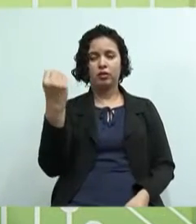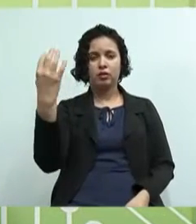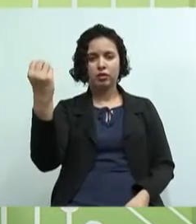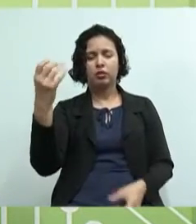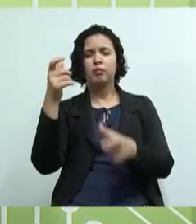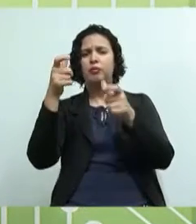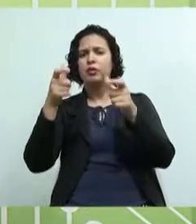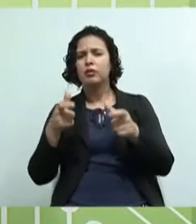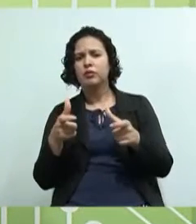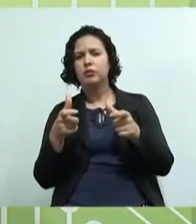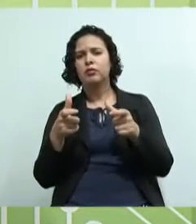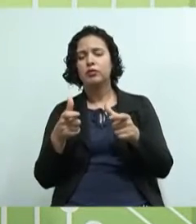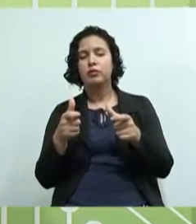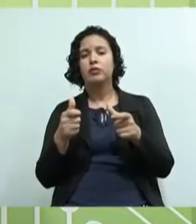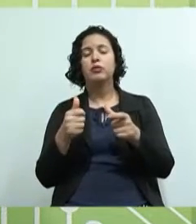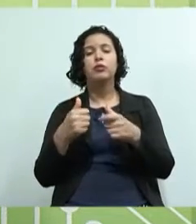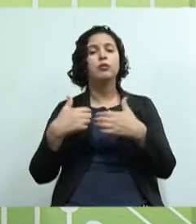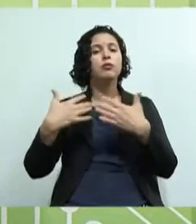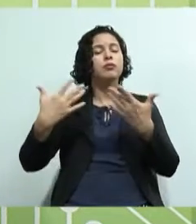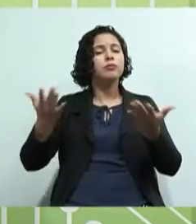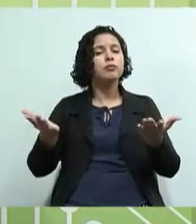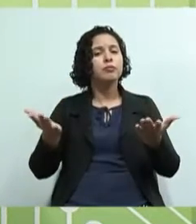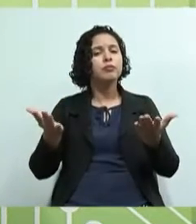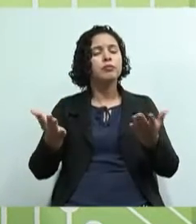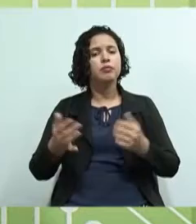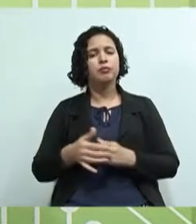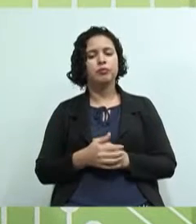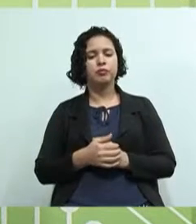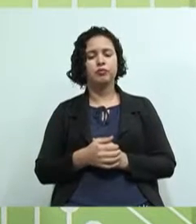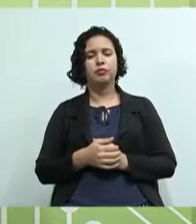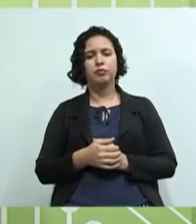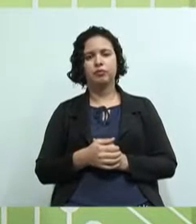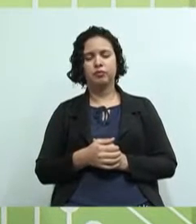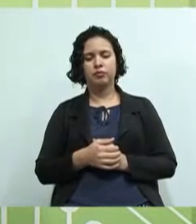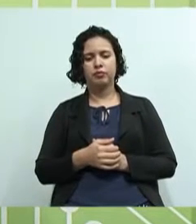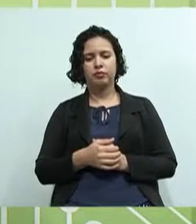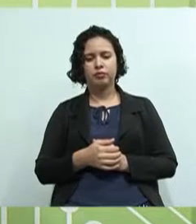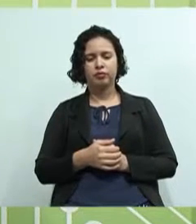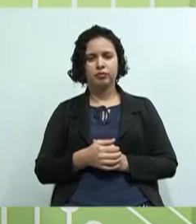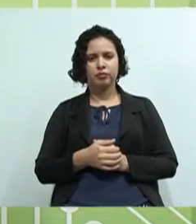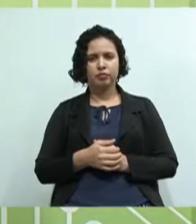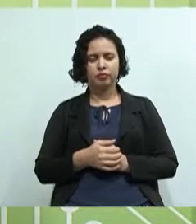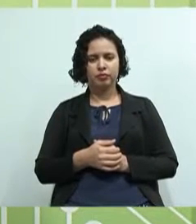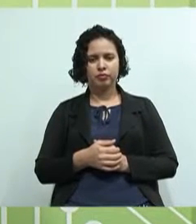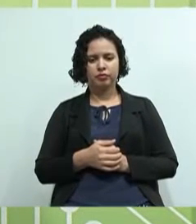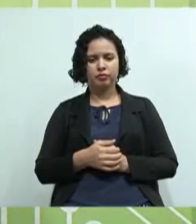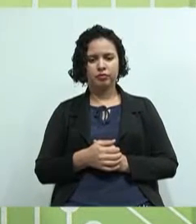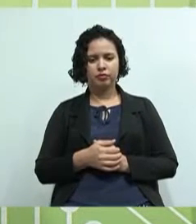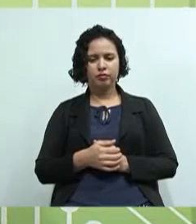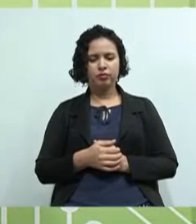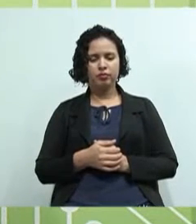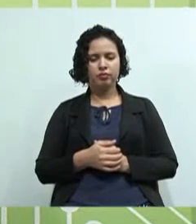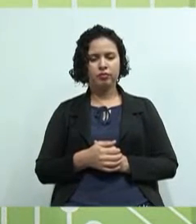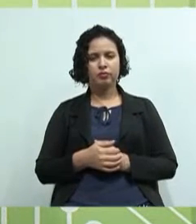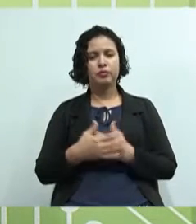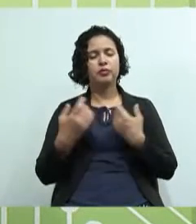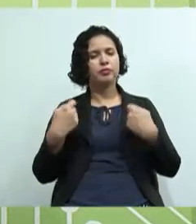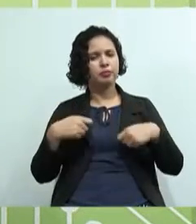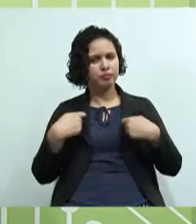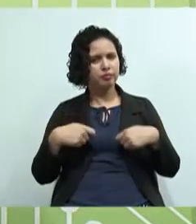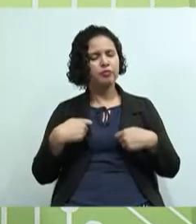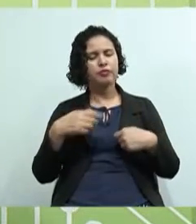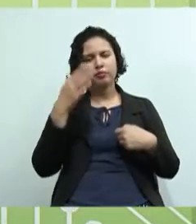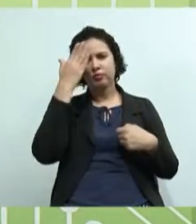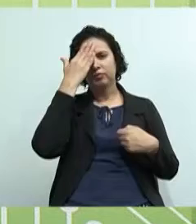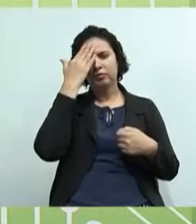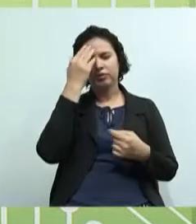Aí eu entro na questão do temporal, né? Ó o T aqui. Antes de chegar no T, vamos aqui, para o mensurável. Ela precisa ser medida. Toda